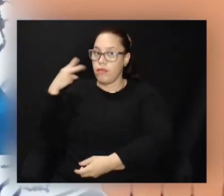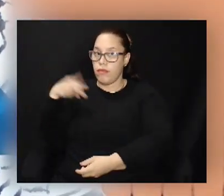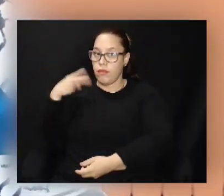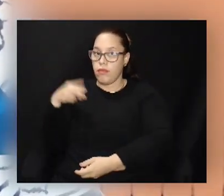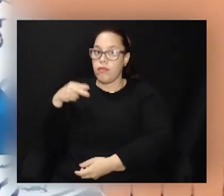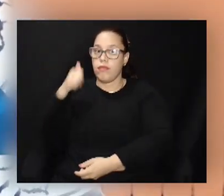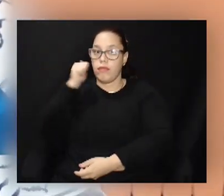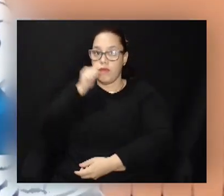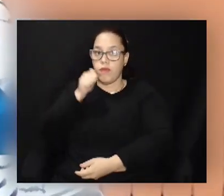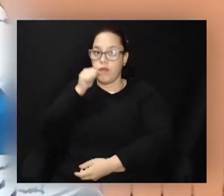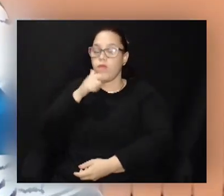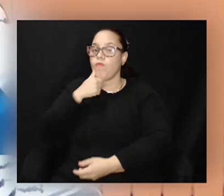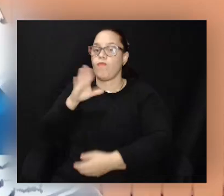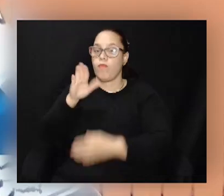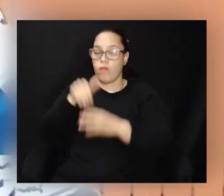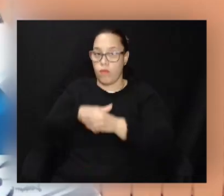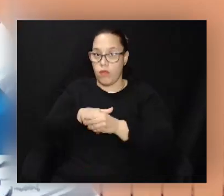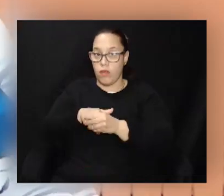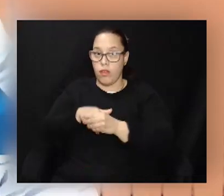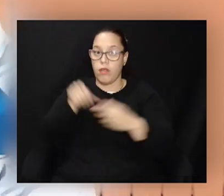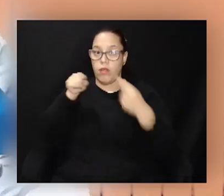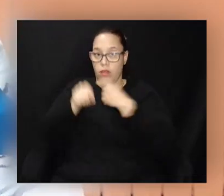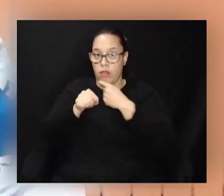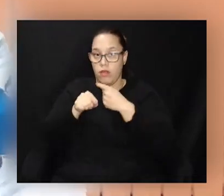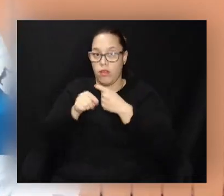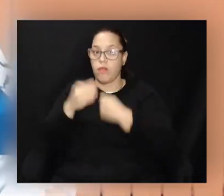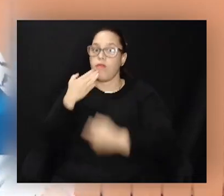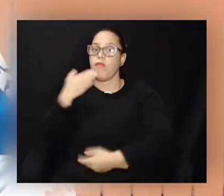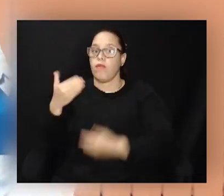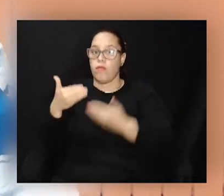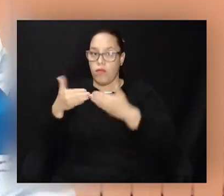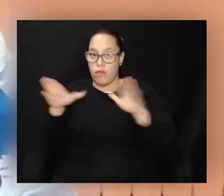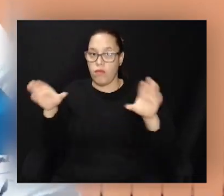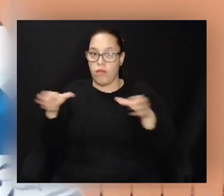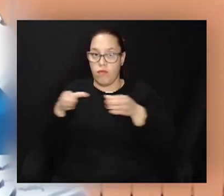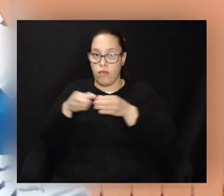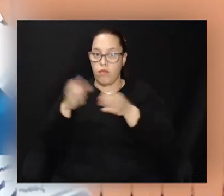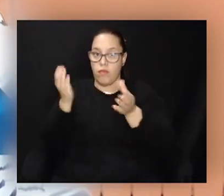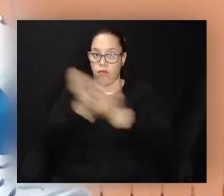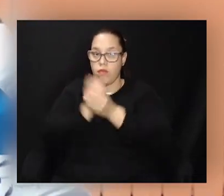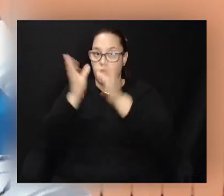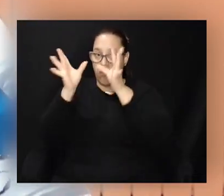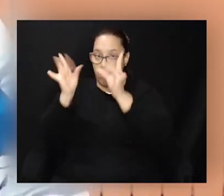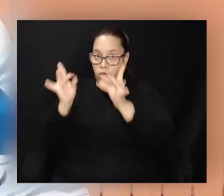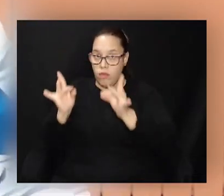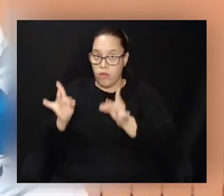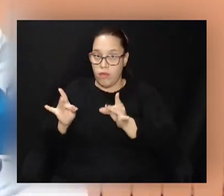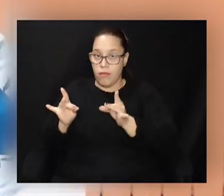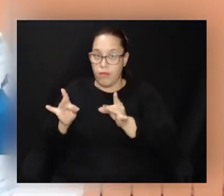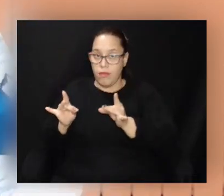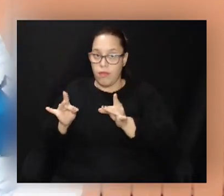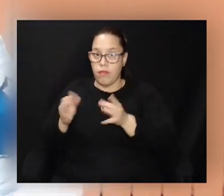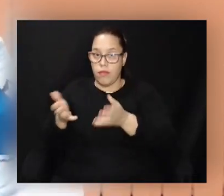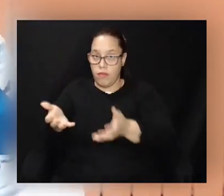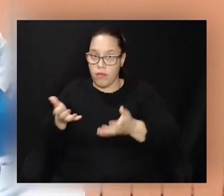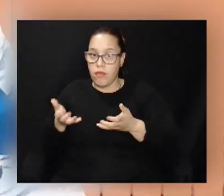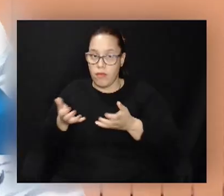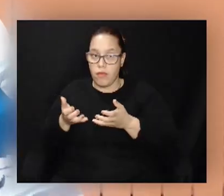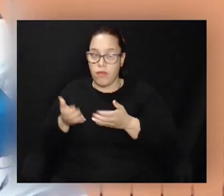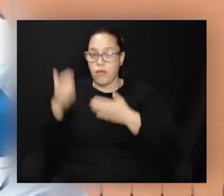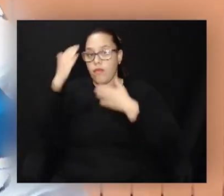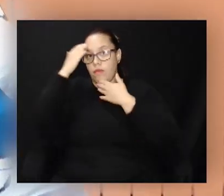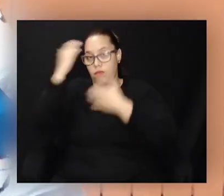que votou contra o pedido de abertura. Em especial, quero fazer um